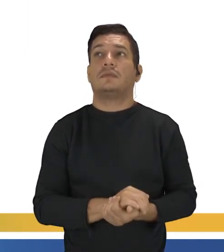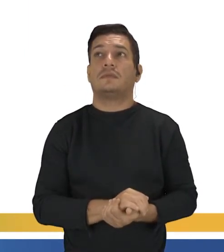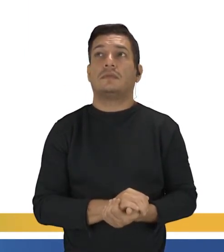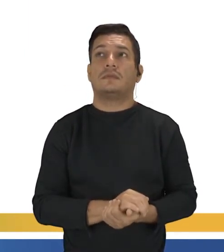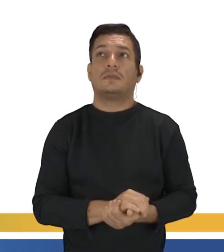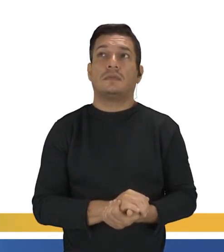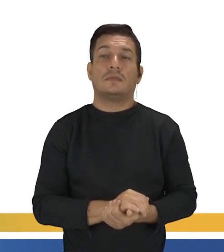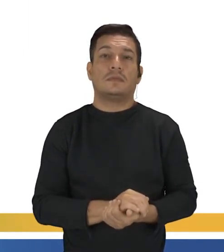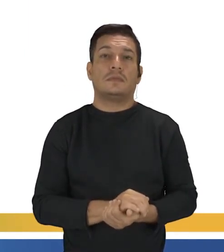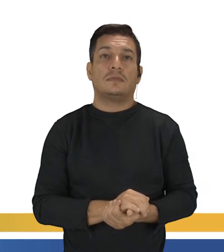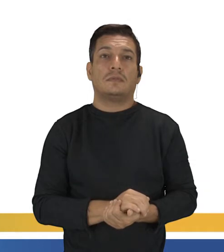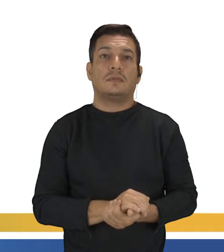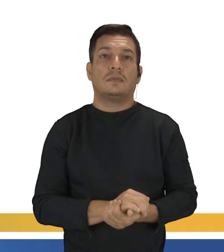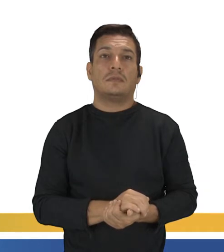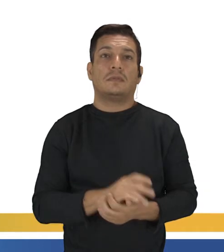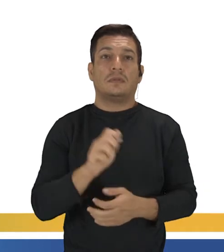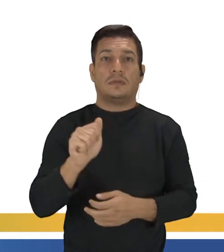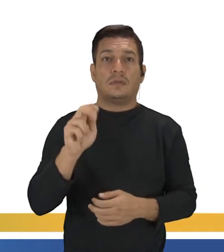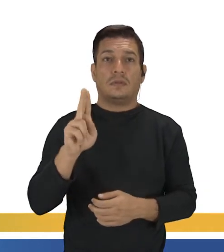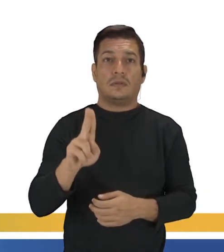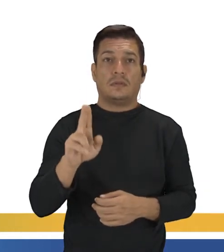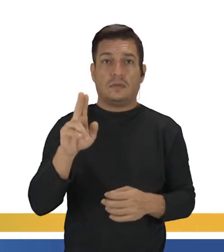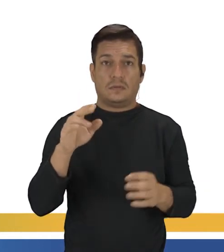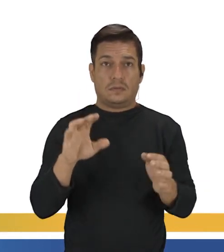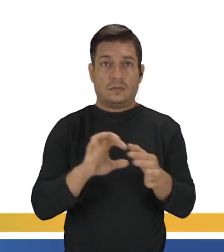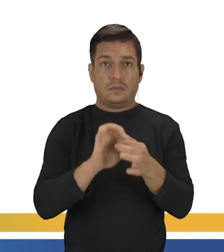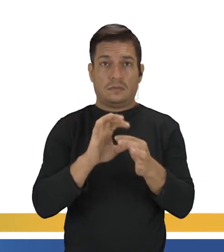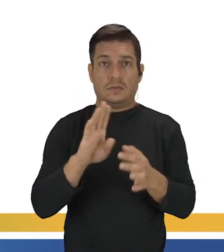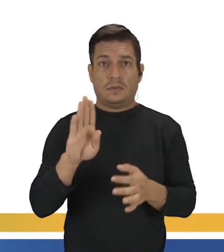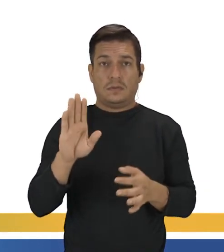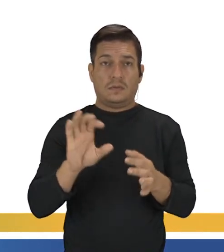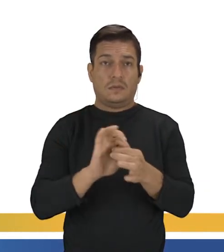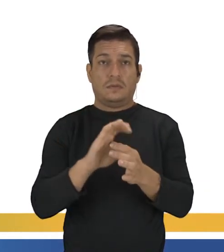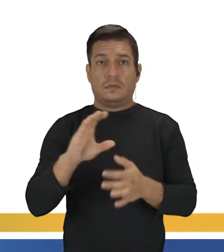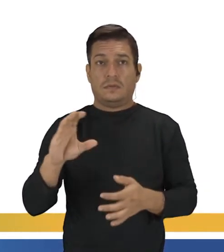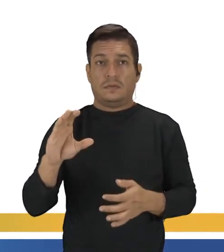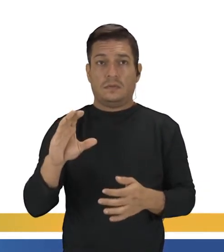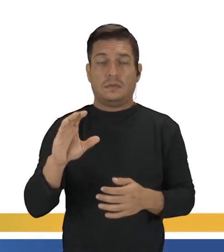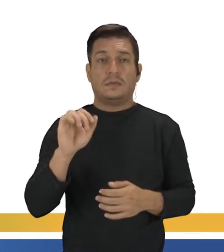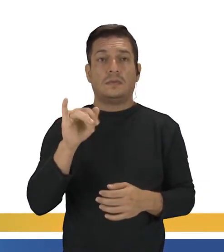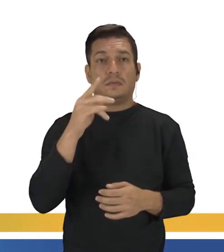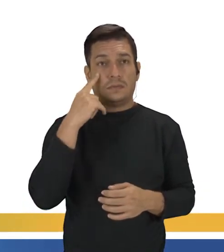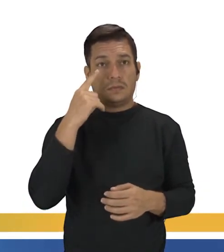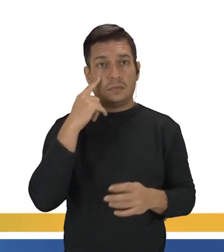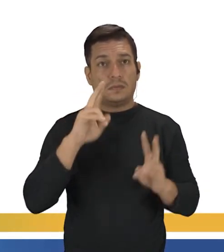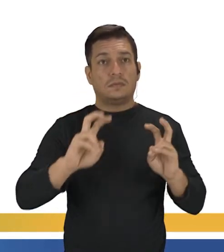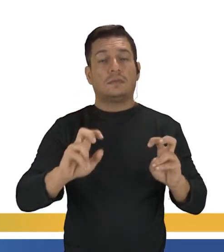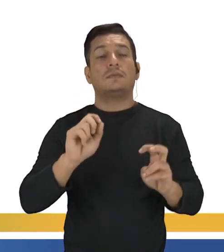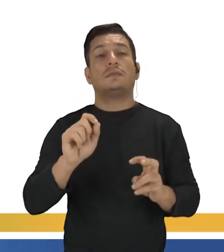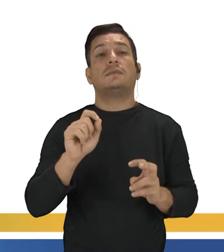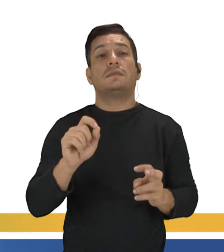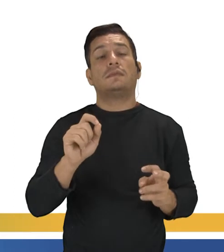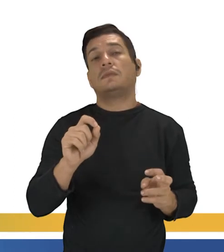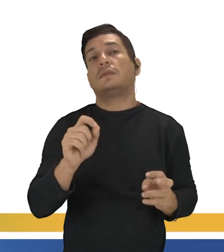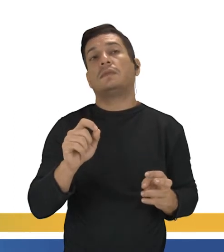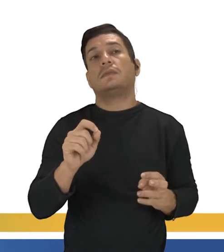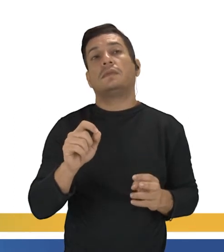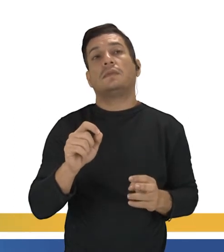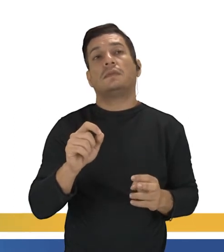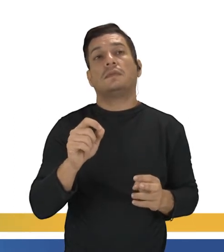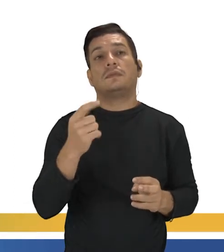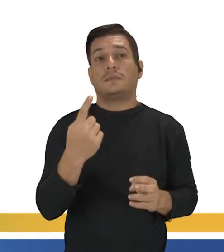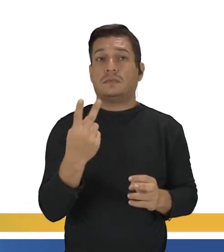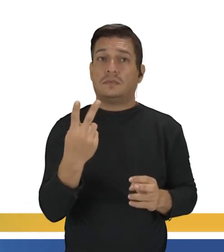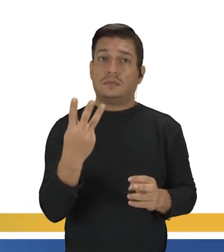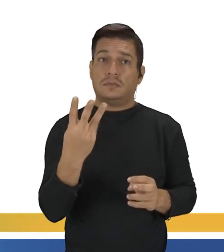dar? Então, A, união de B, união de C. Então, só se você observar, tá? Contando, vai